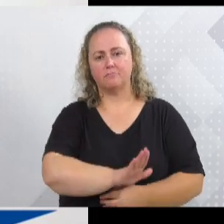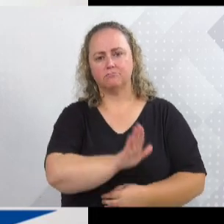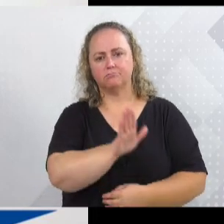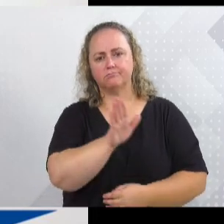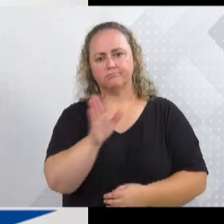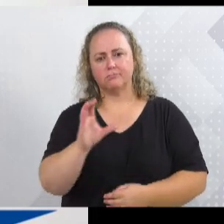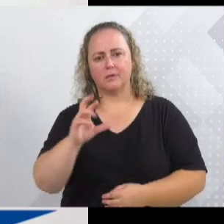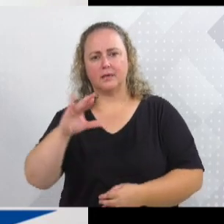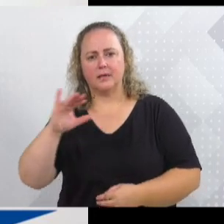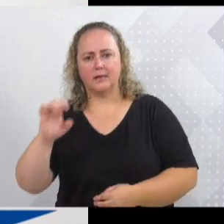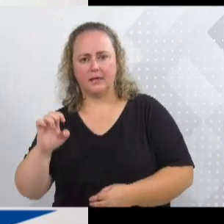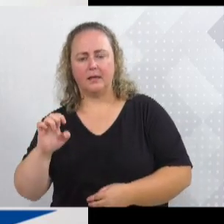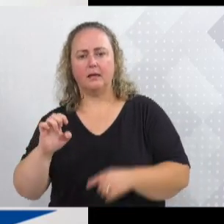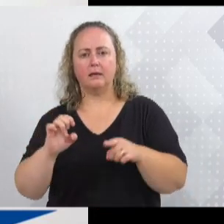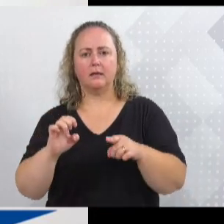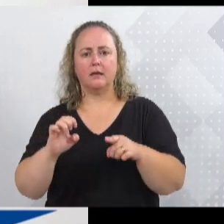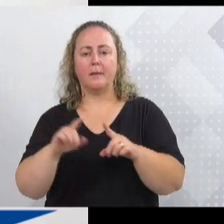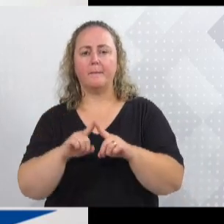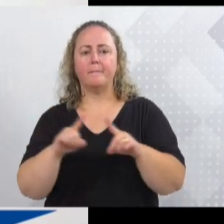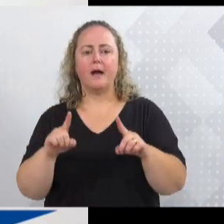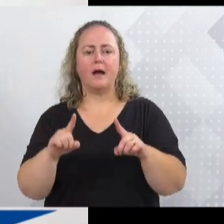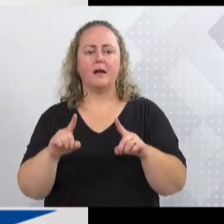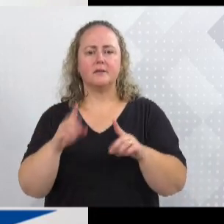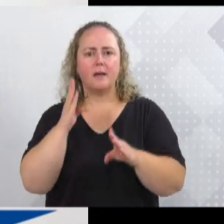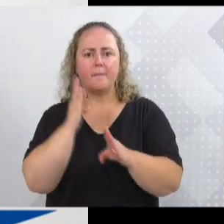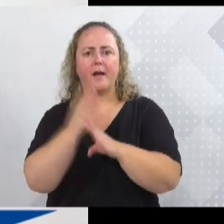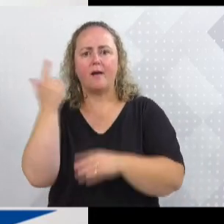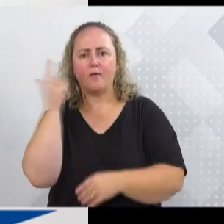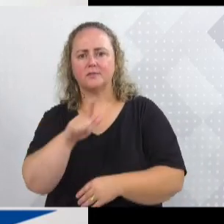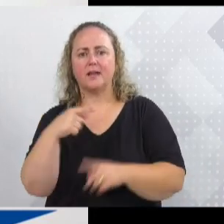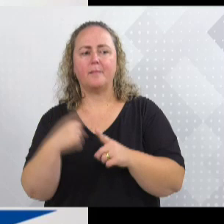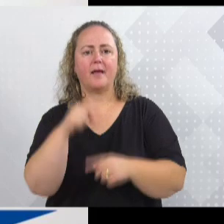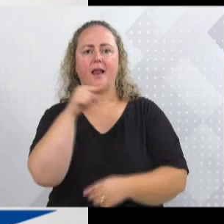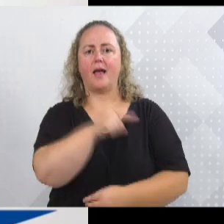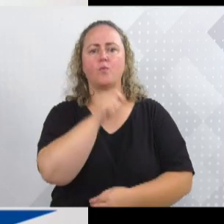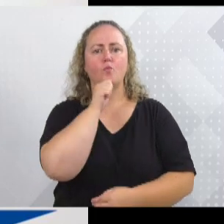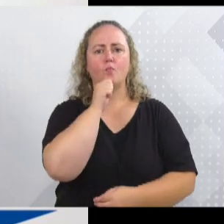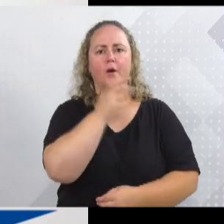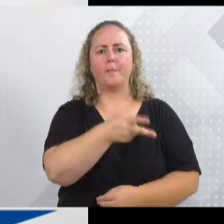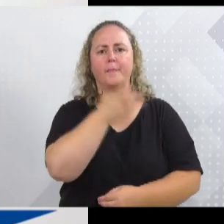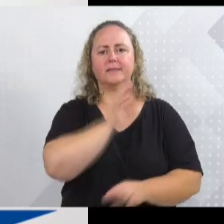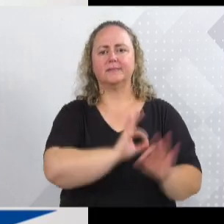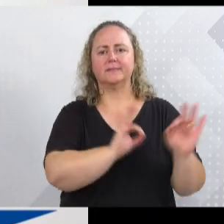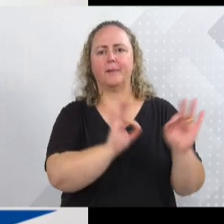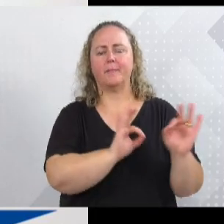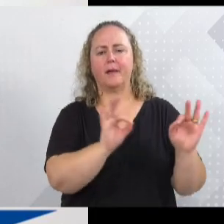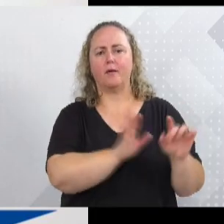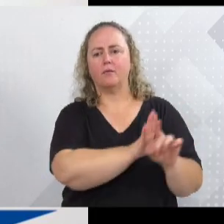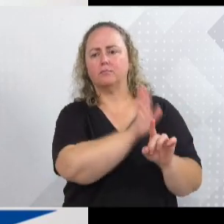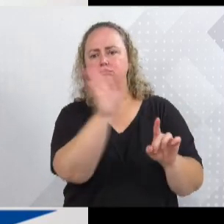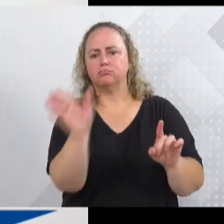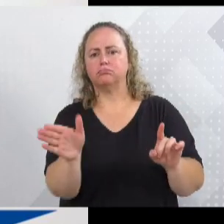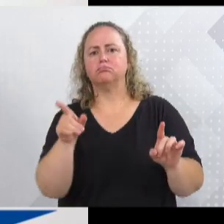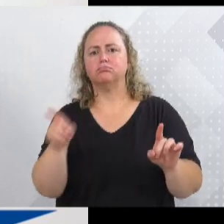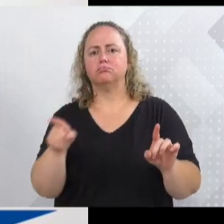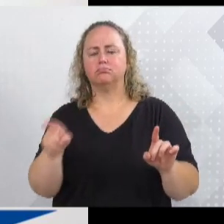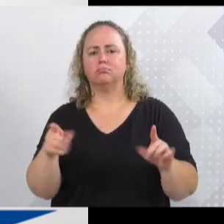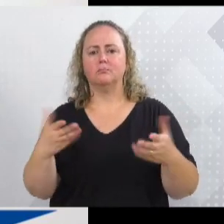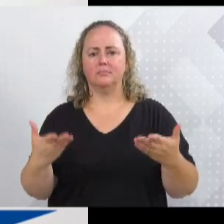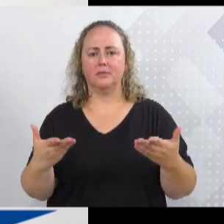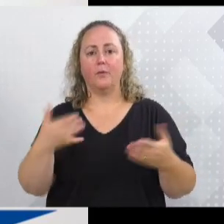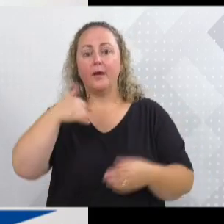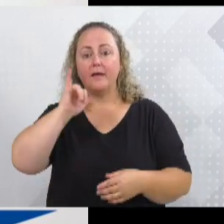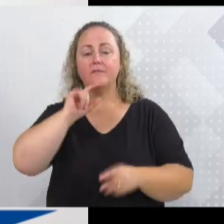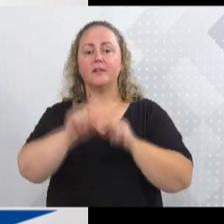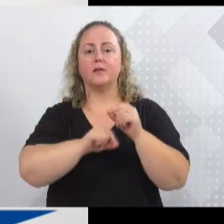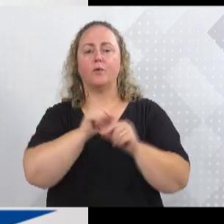e, muitas vezes, não é diagnosticado ou não é identificada essa sequela pós-Covid, e ele fica ocupando a vaga ou até mesmo,